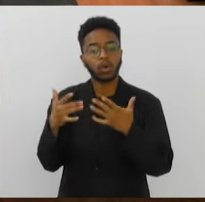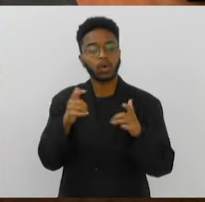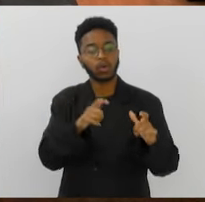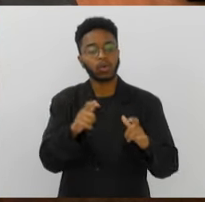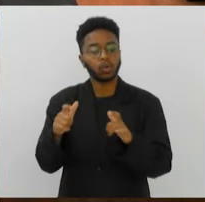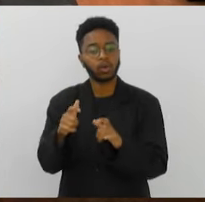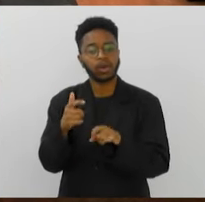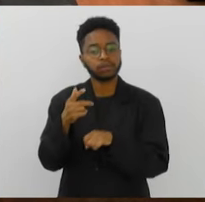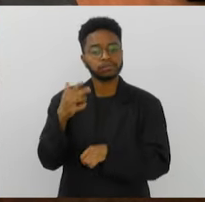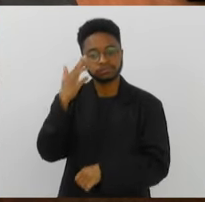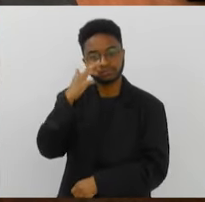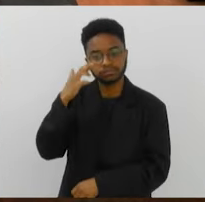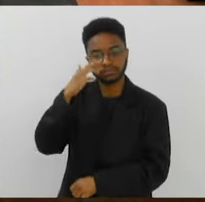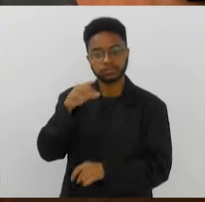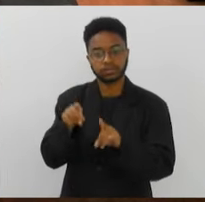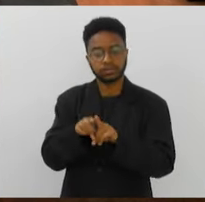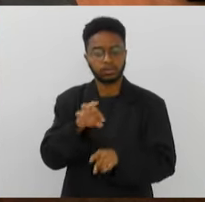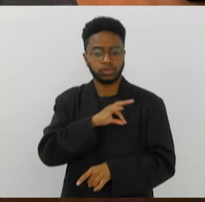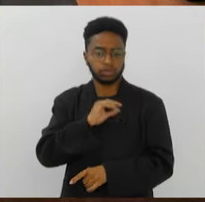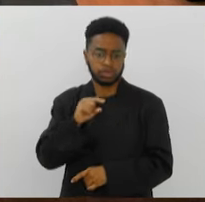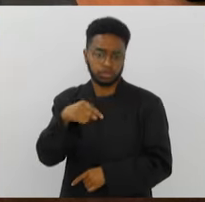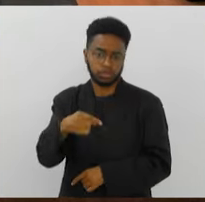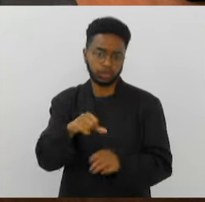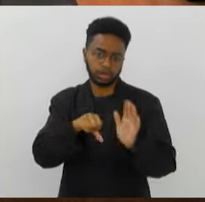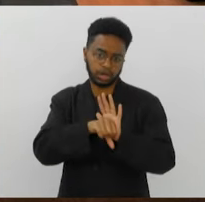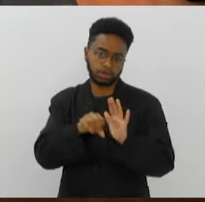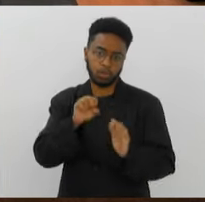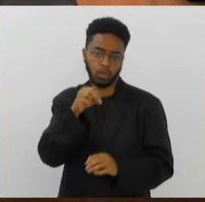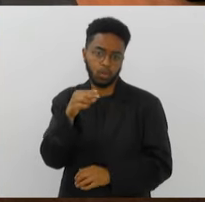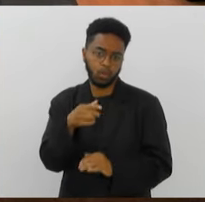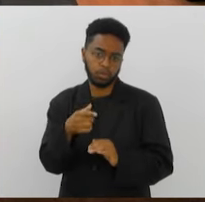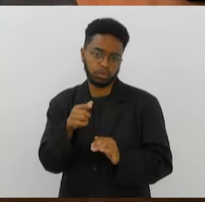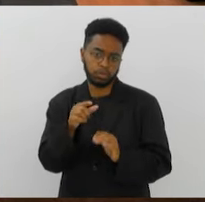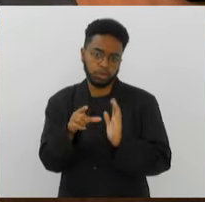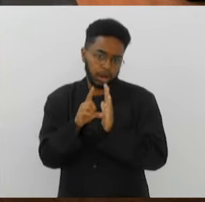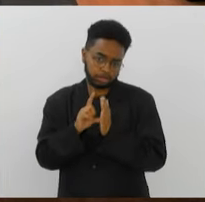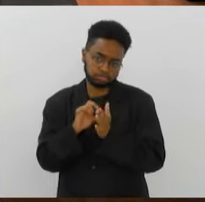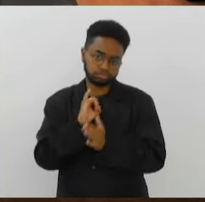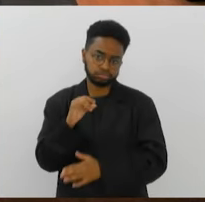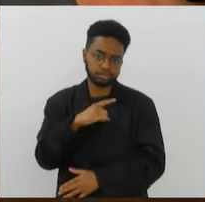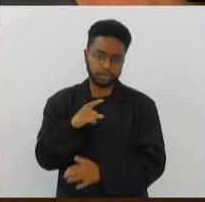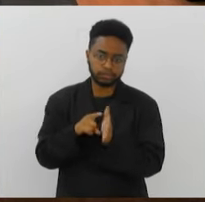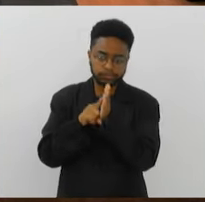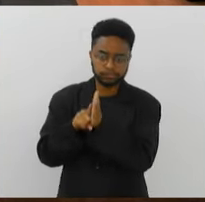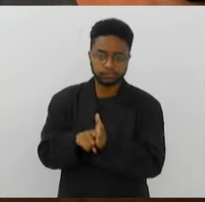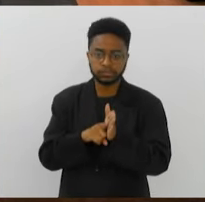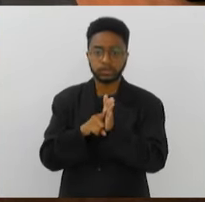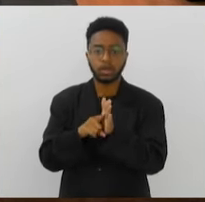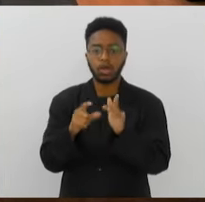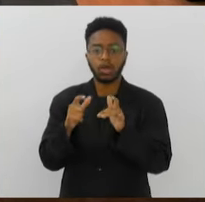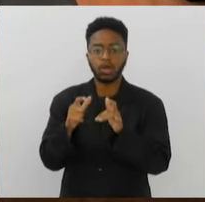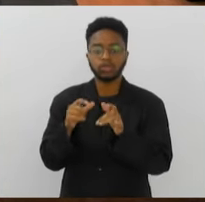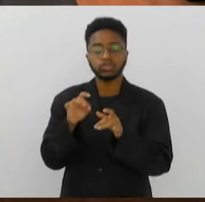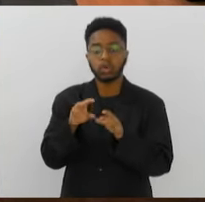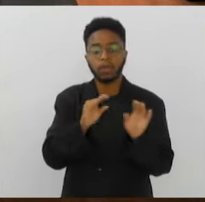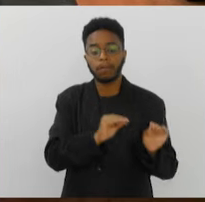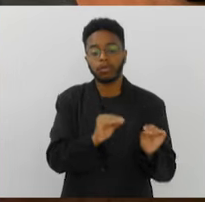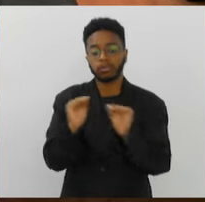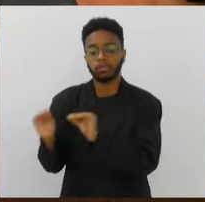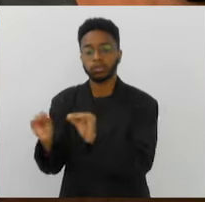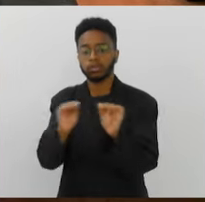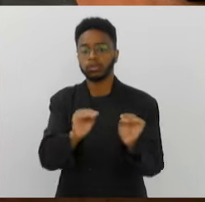polícia pós-crime, ou antes, logicamente, se for uma investigação, para você pegar esse deslocamento, o bandido só vai mudar de lugar e você